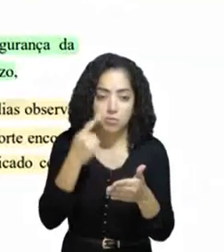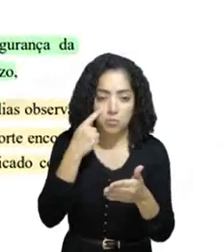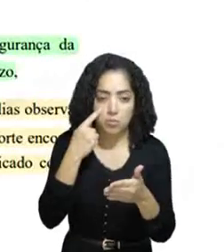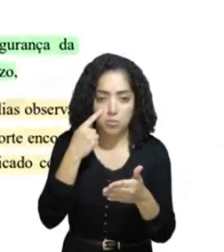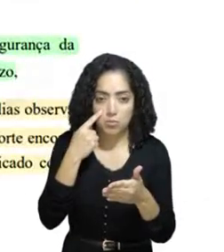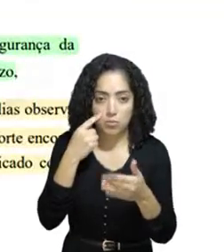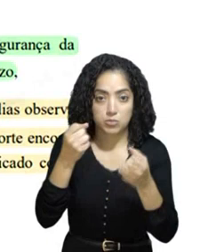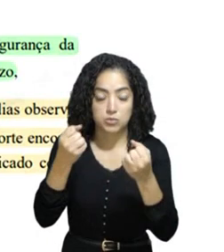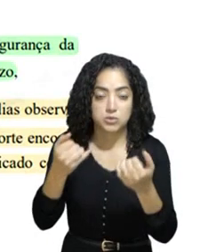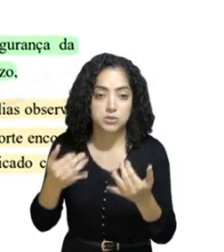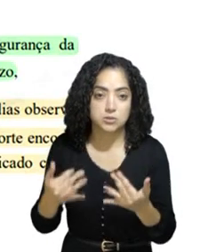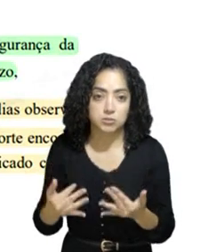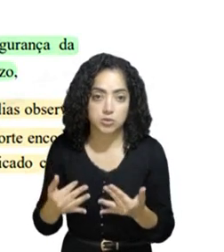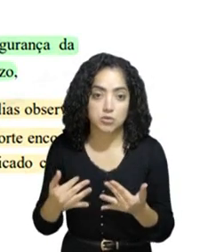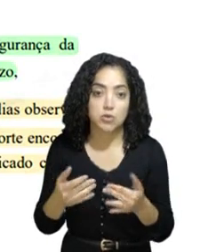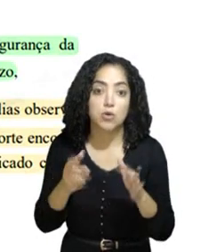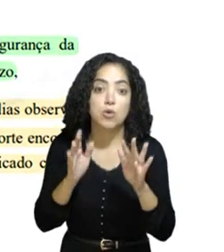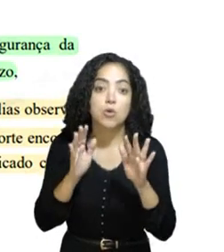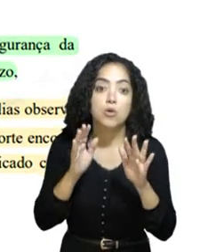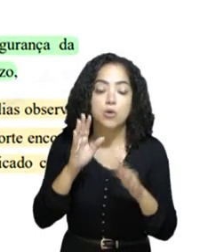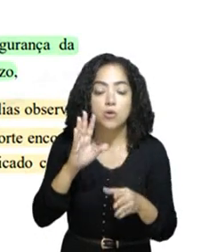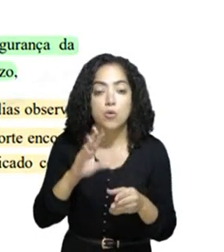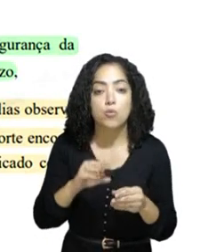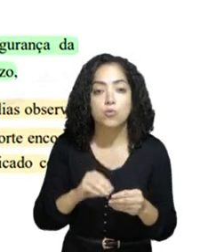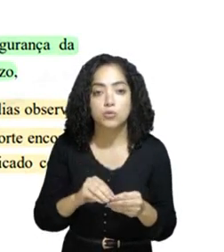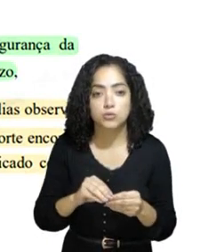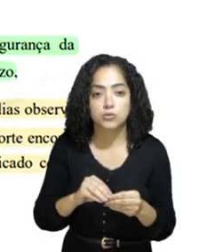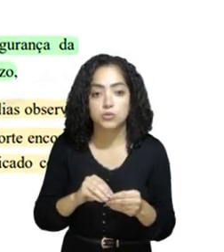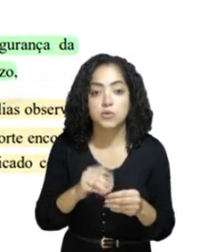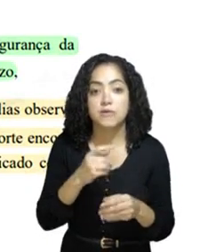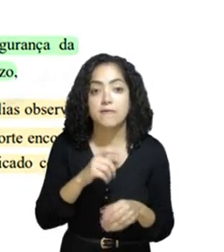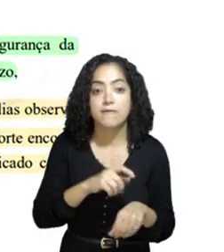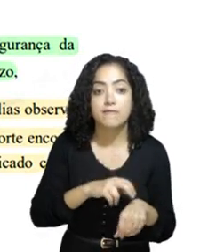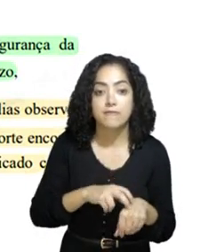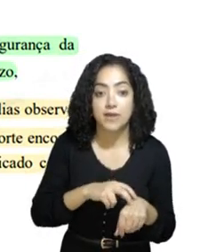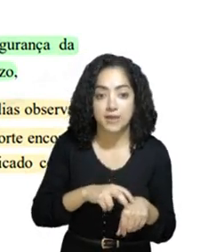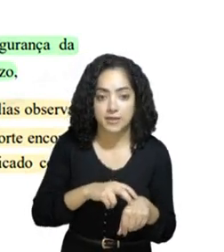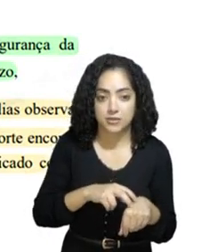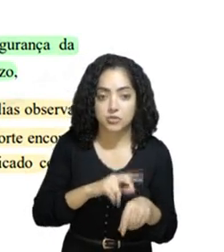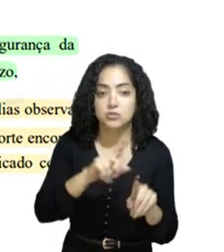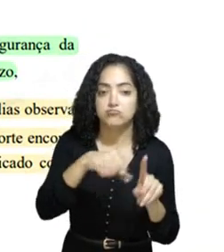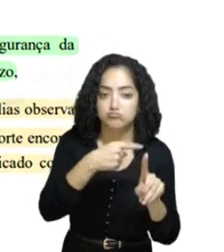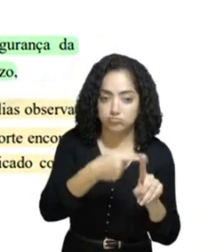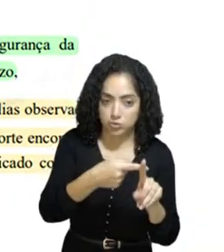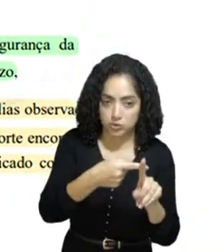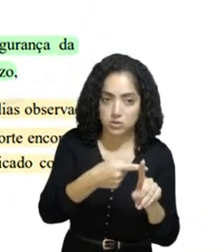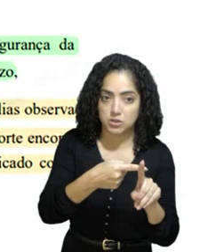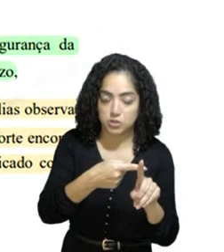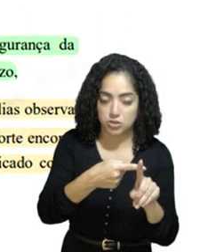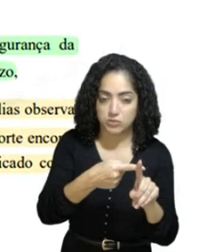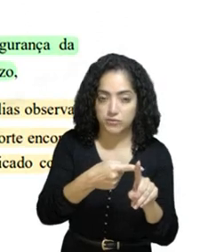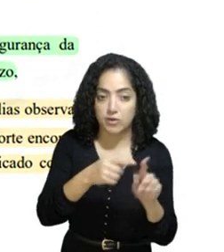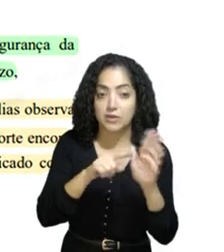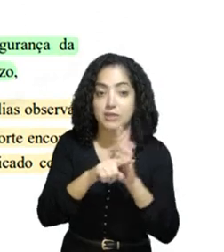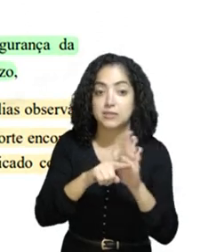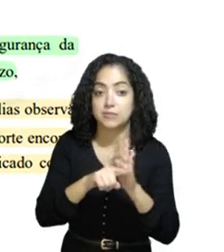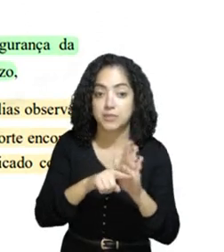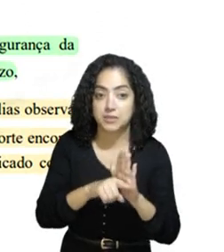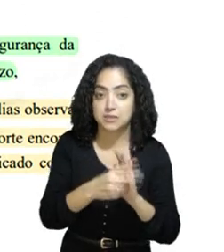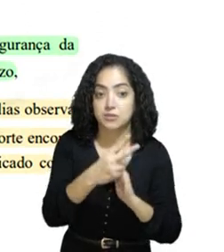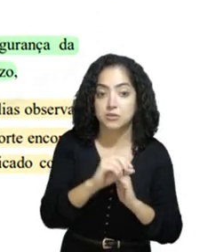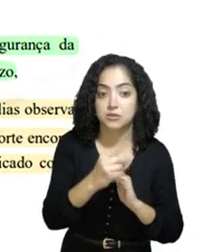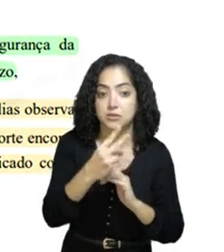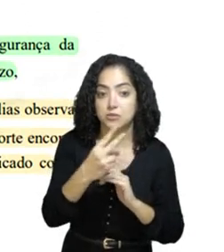diz: conclusões, as que estão em verde são as positivas desta pesquisa feita em